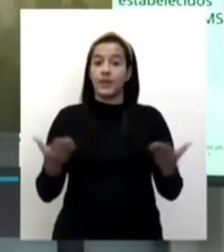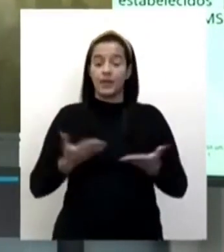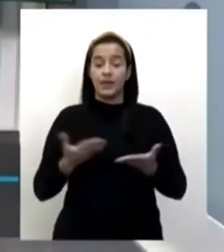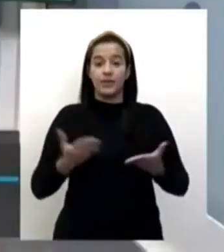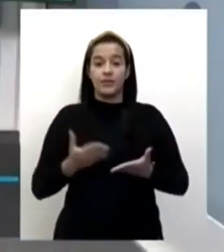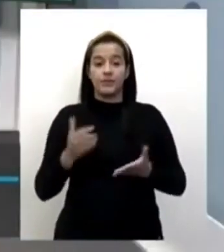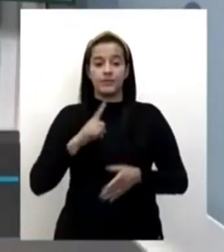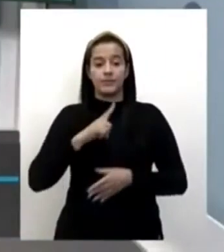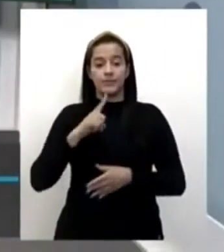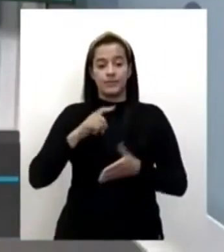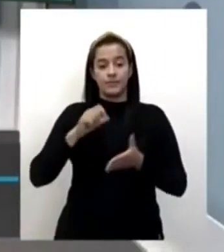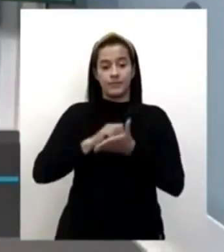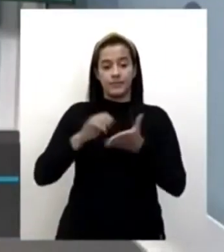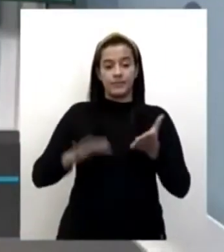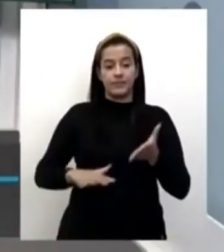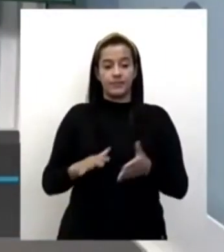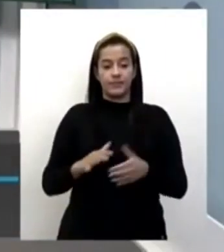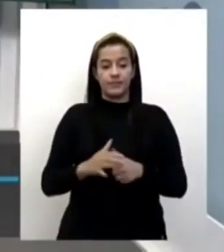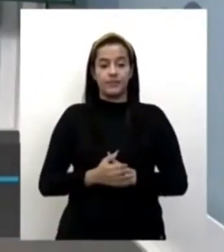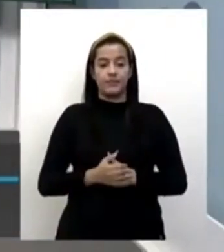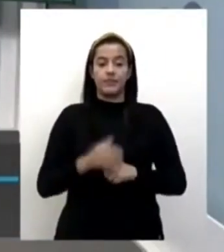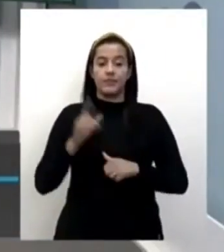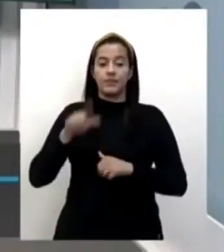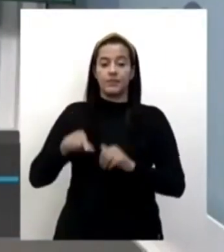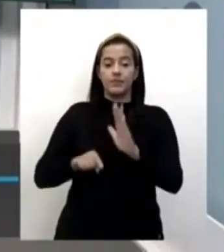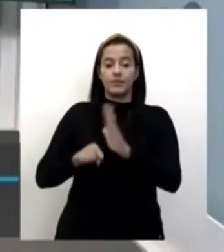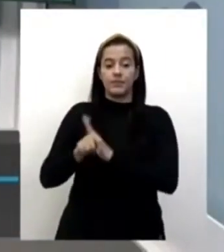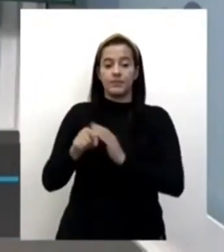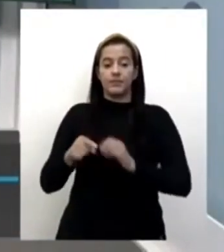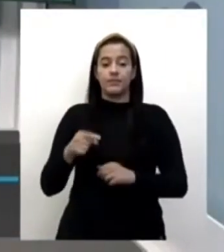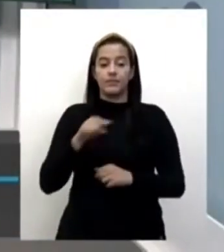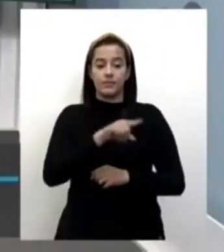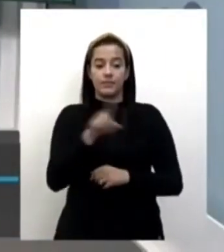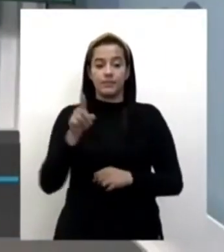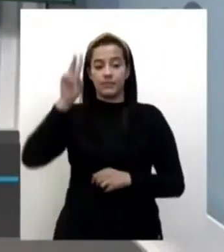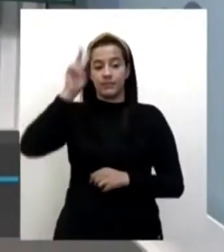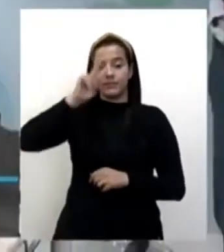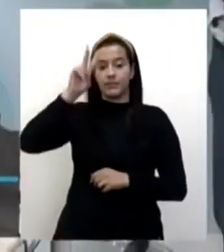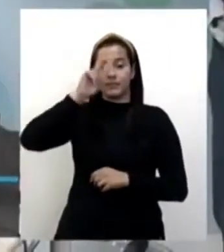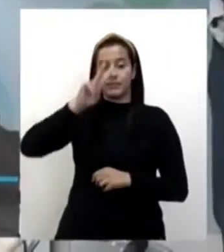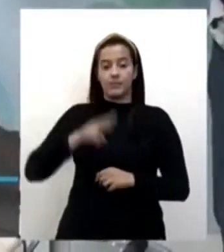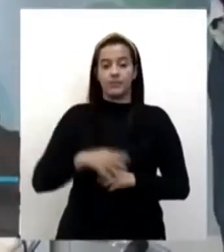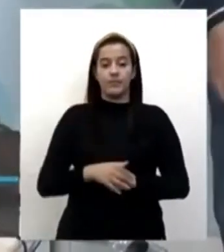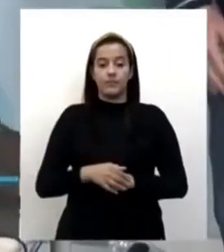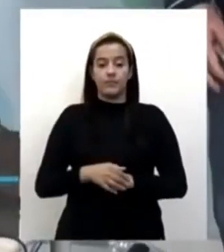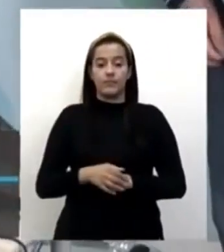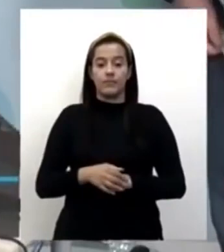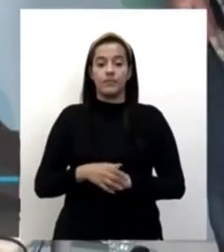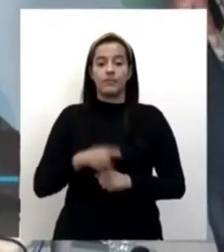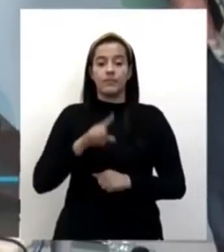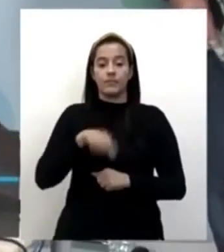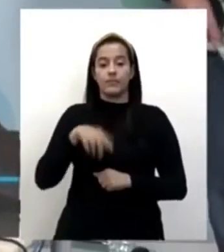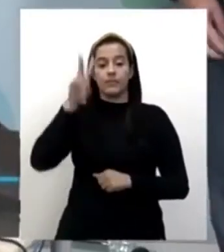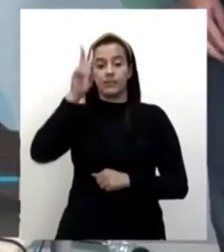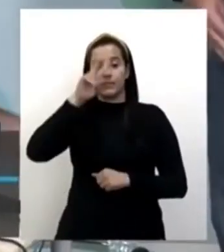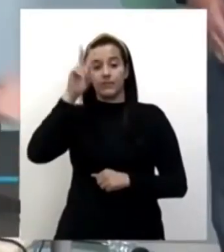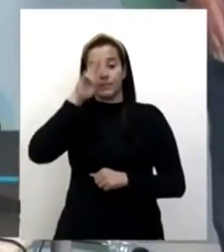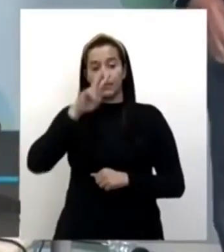professor? Sim, Antônio, até antes de fazer a pergunta, eu queria lembrar, né, porque acho que é legal essa questão